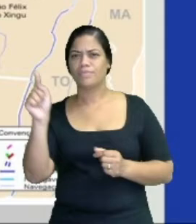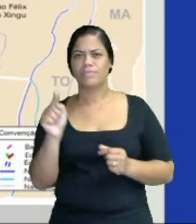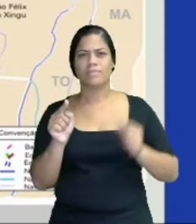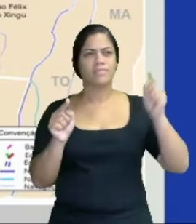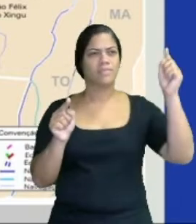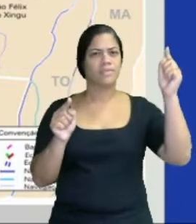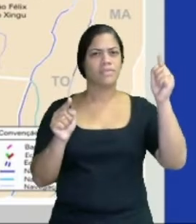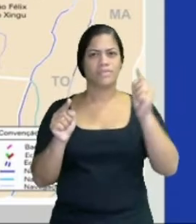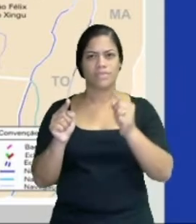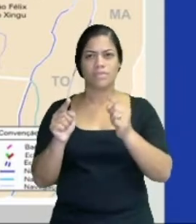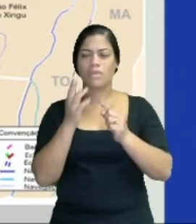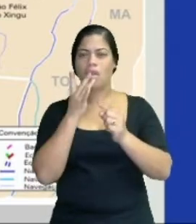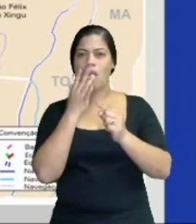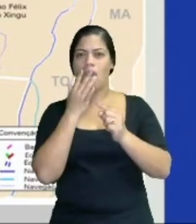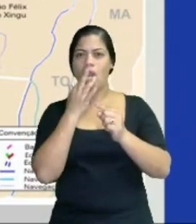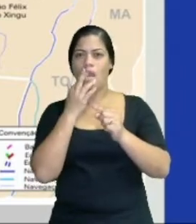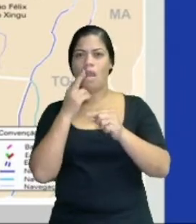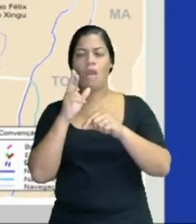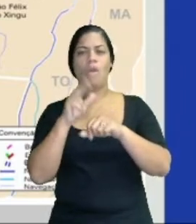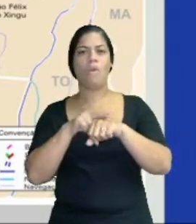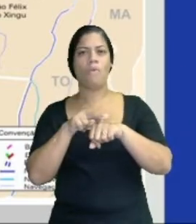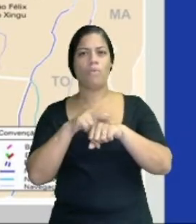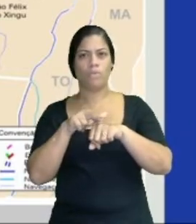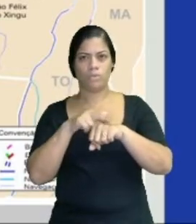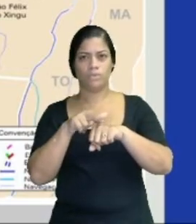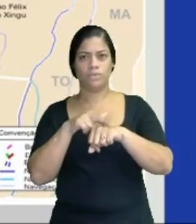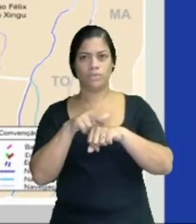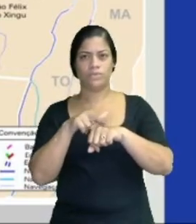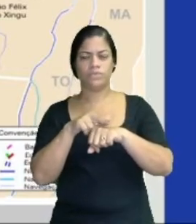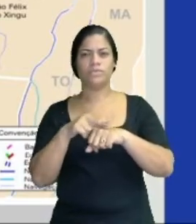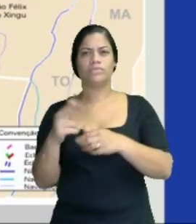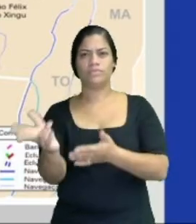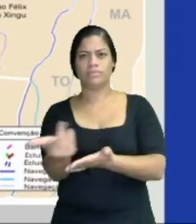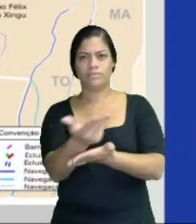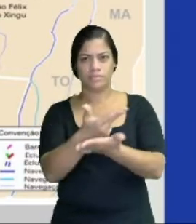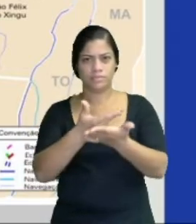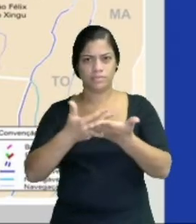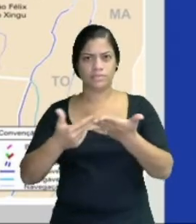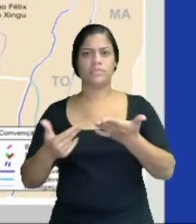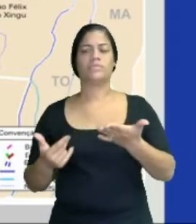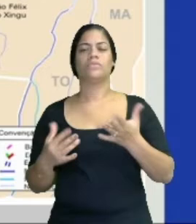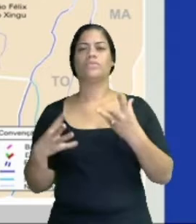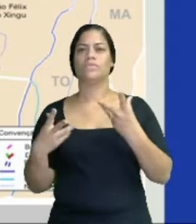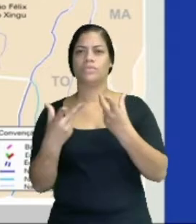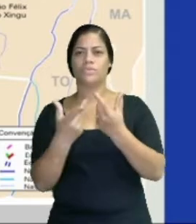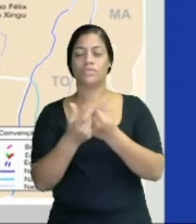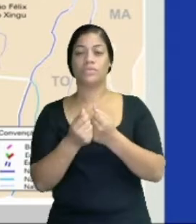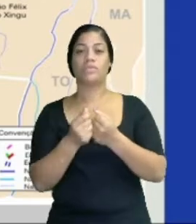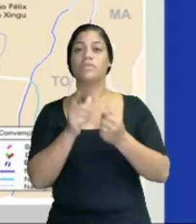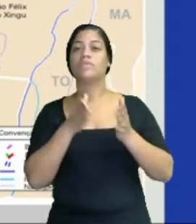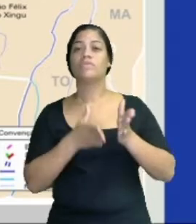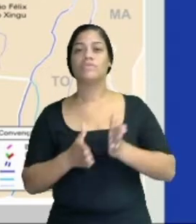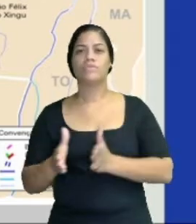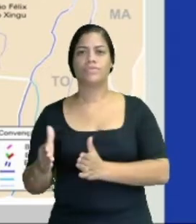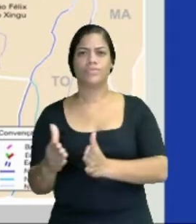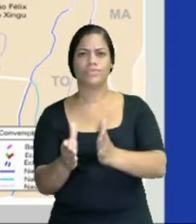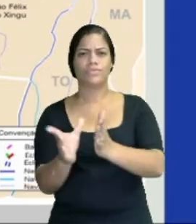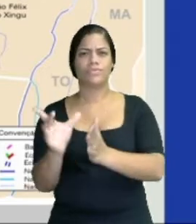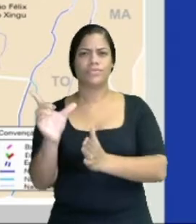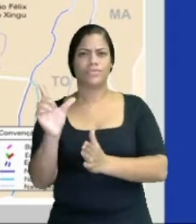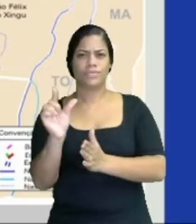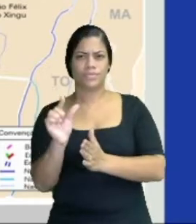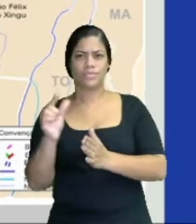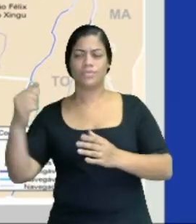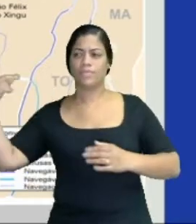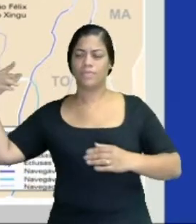vendo roxo nesse mapa, nessa bacia hidrográfica, nessa imagem, né? A gente vai ver que são rios